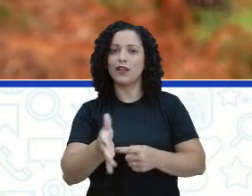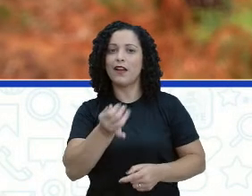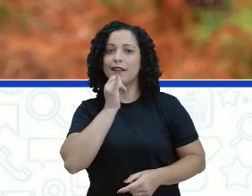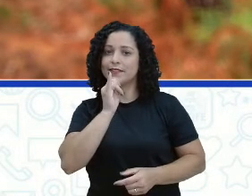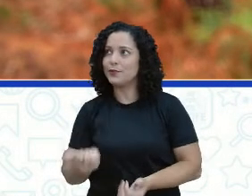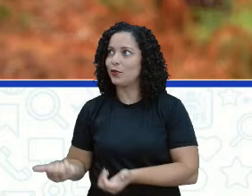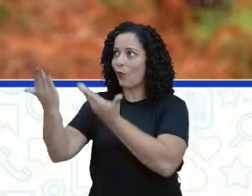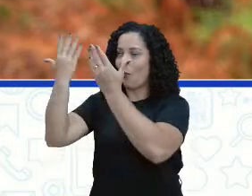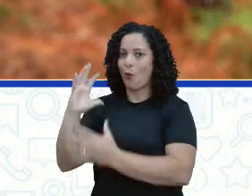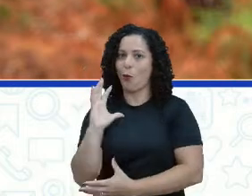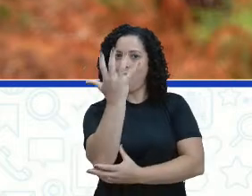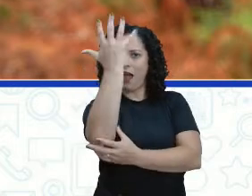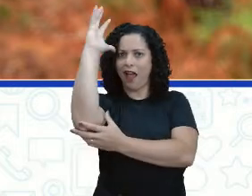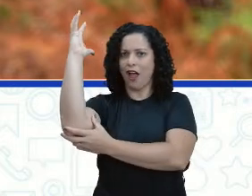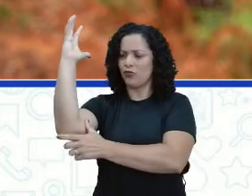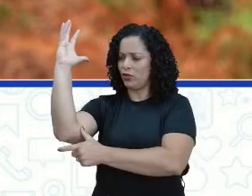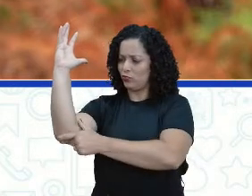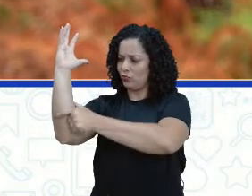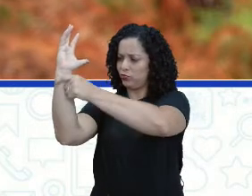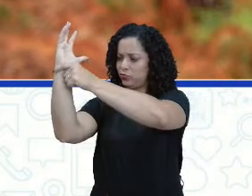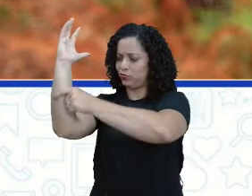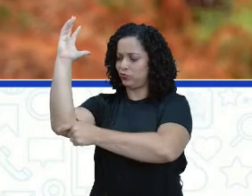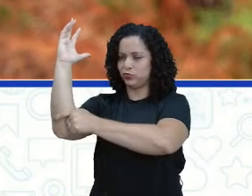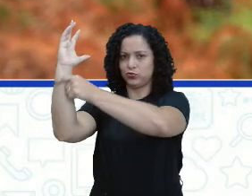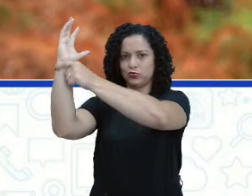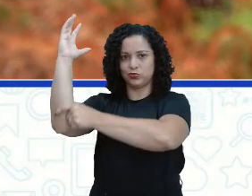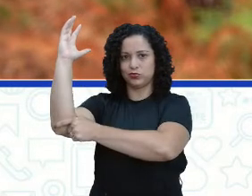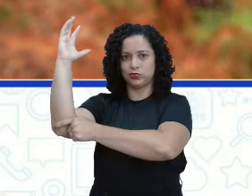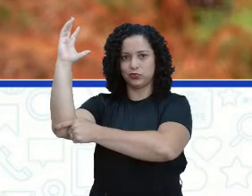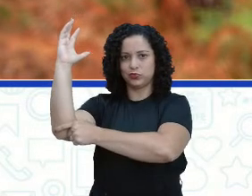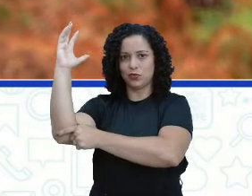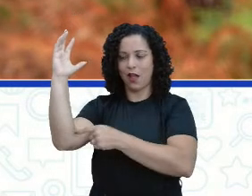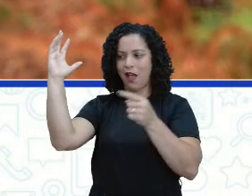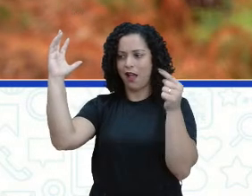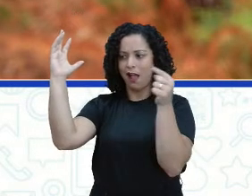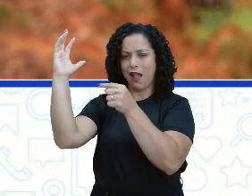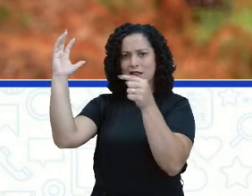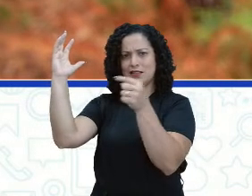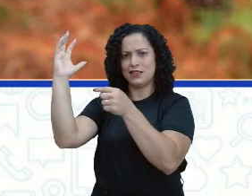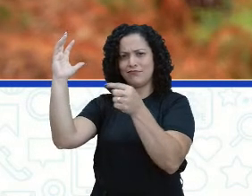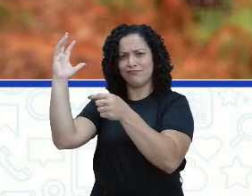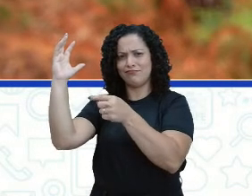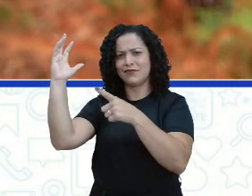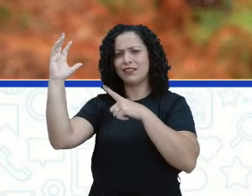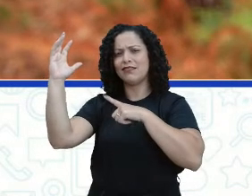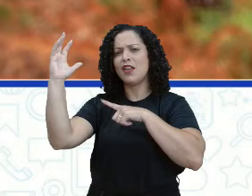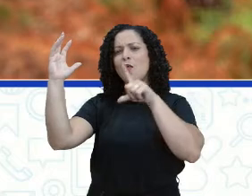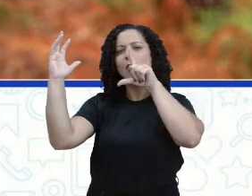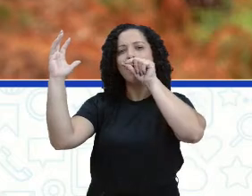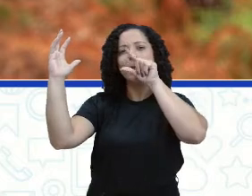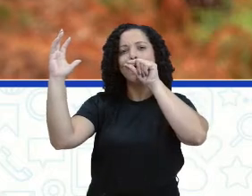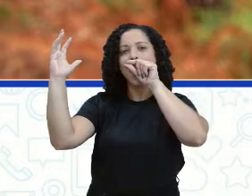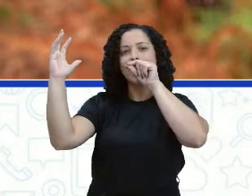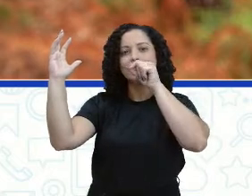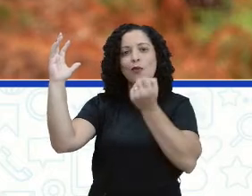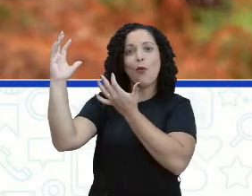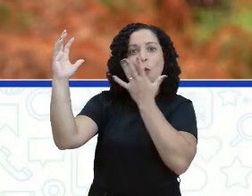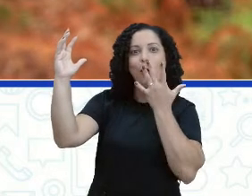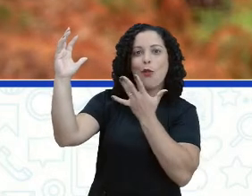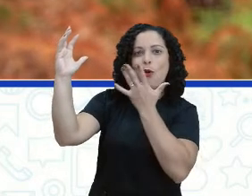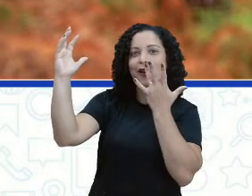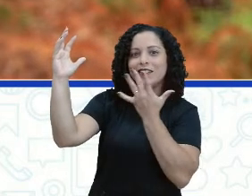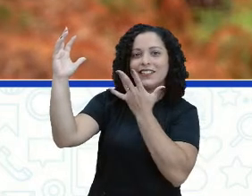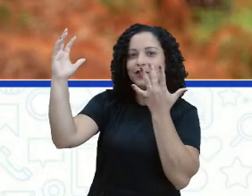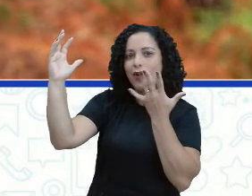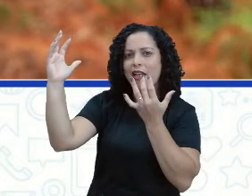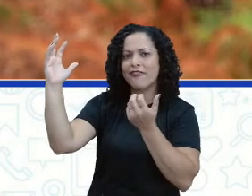árvore. E aí eu vou fazer 2 perguntinhas. Se nessa árvore aí tivesse um pássaro, né, bem colorido,